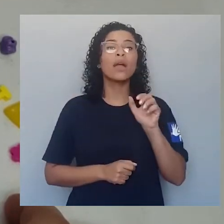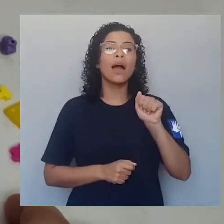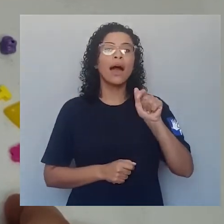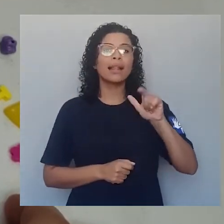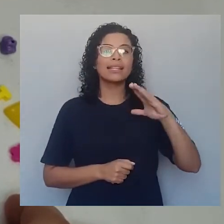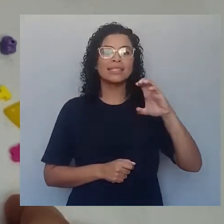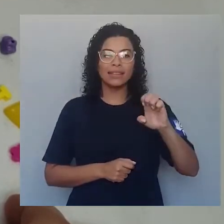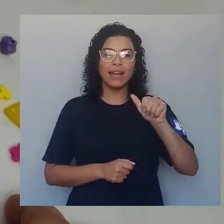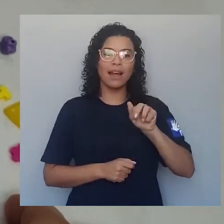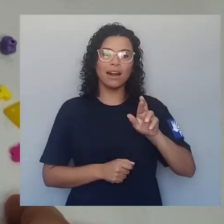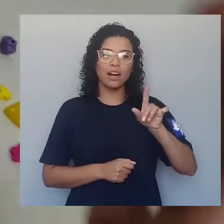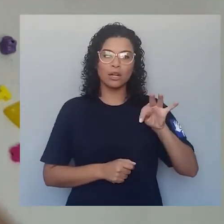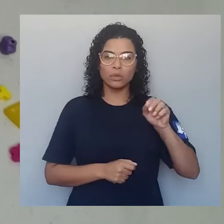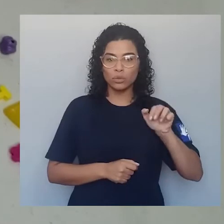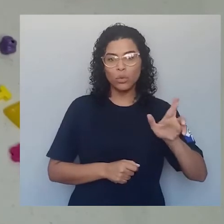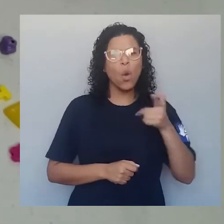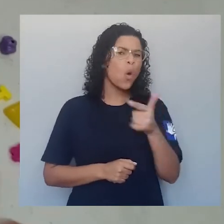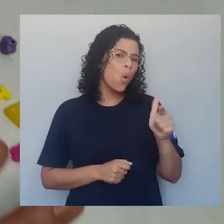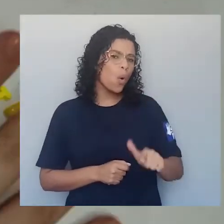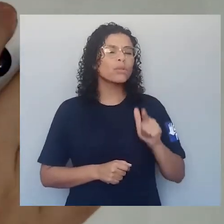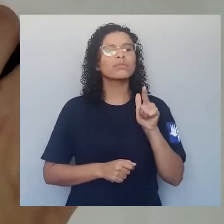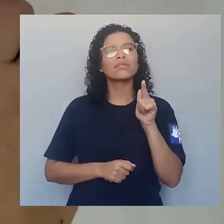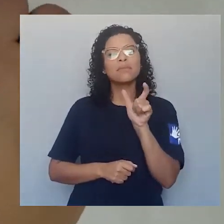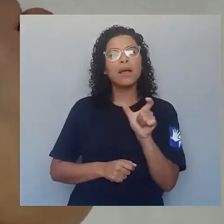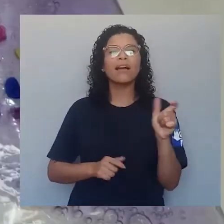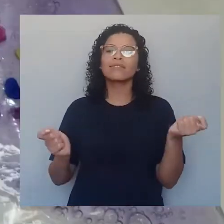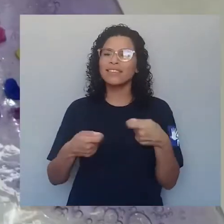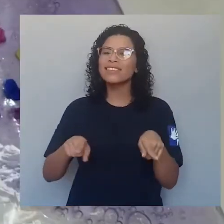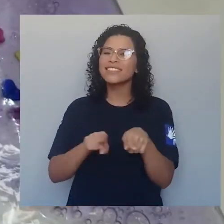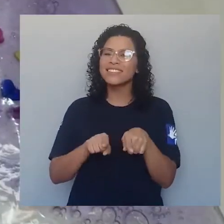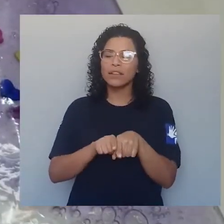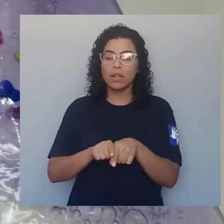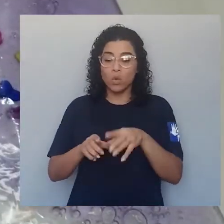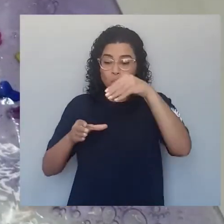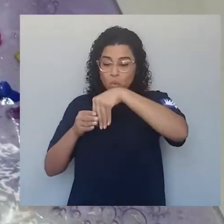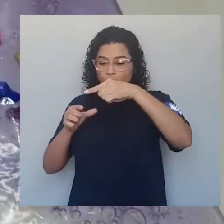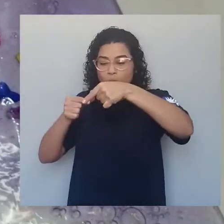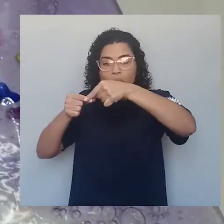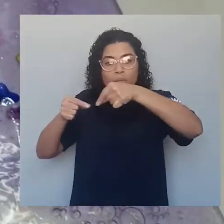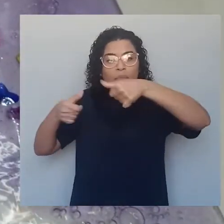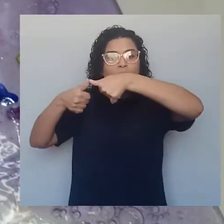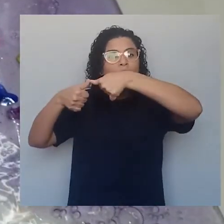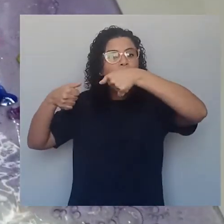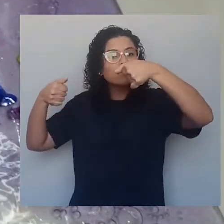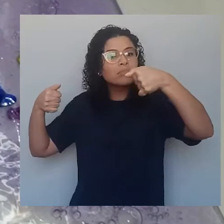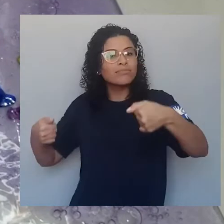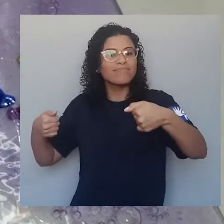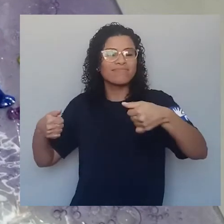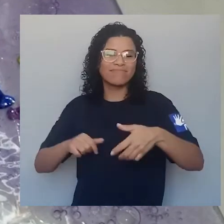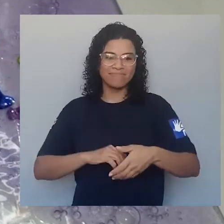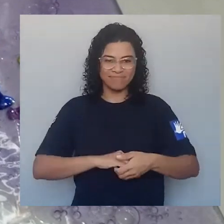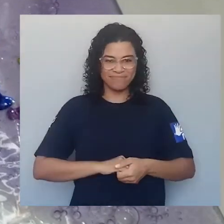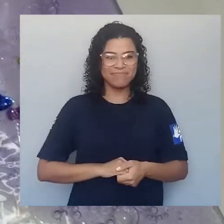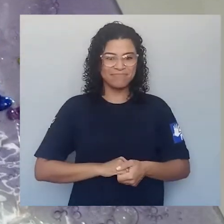Arthur, entre outras palavras. Coloque tudo lá dentro do saquinho, hein? Agora eu preciso fechar com a fita para o detergente e